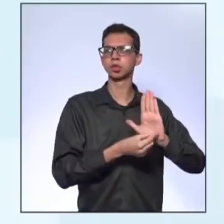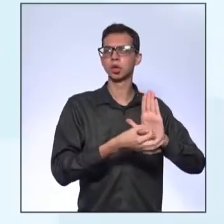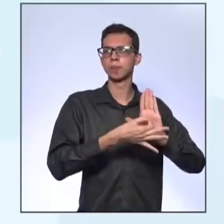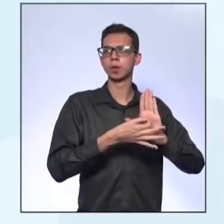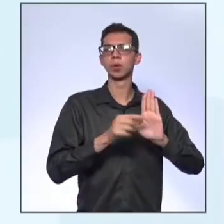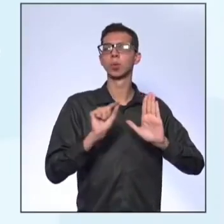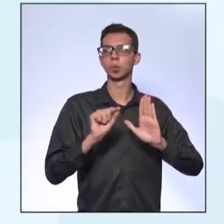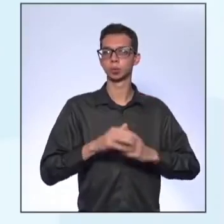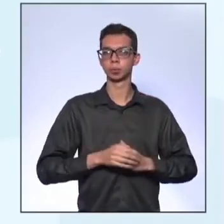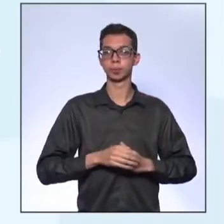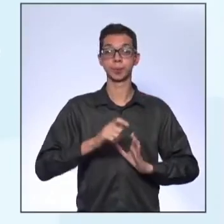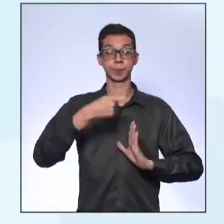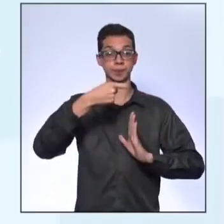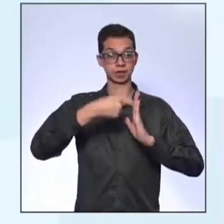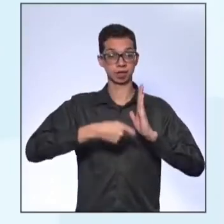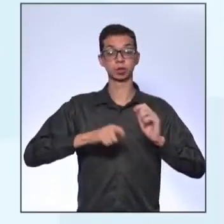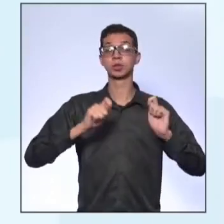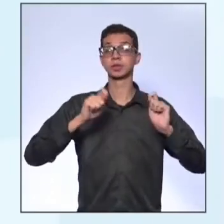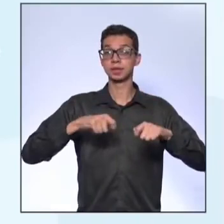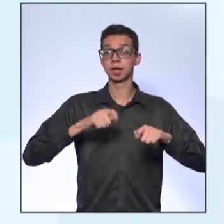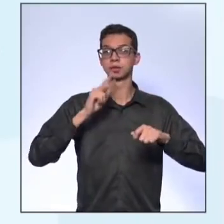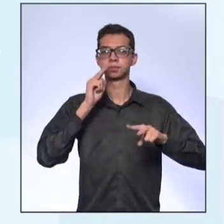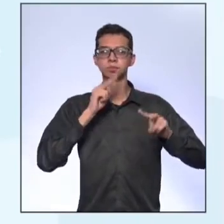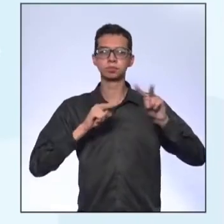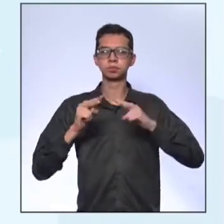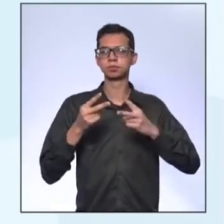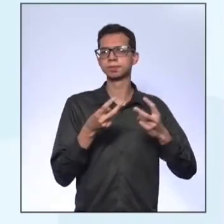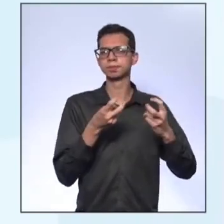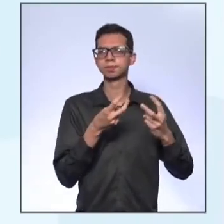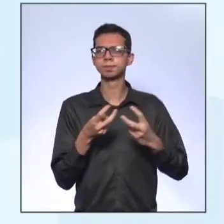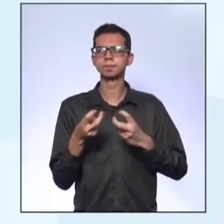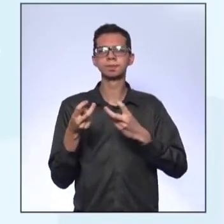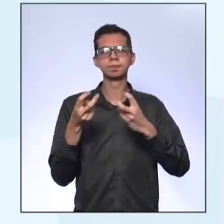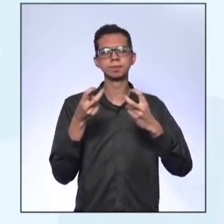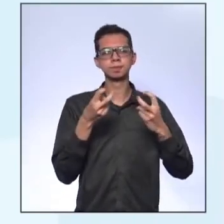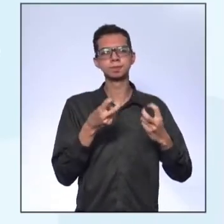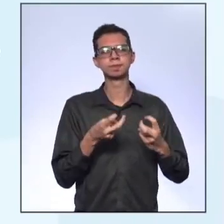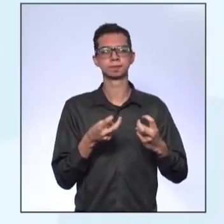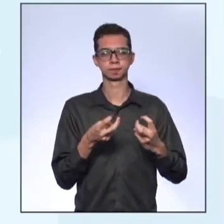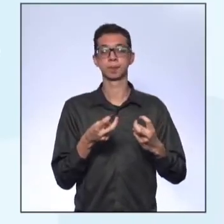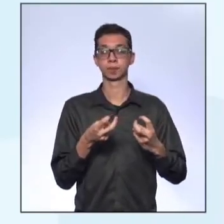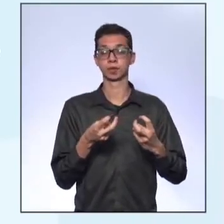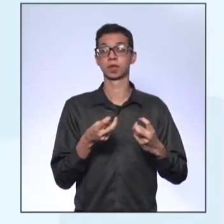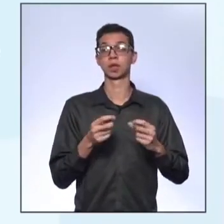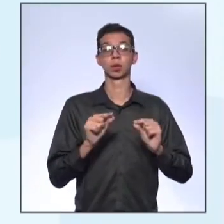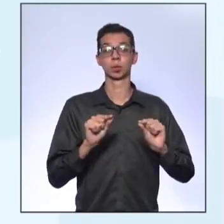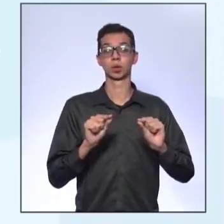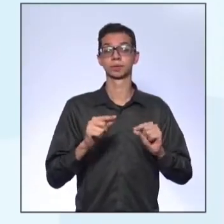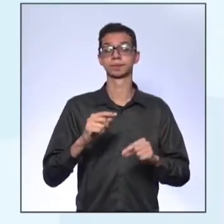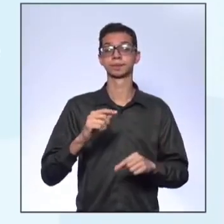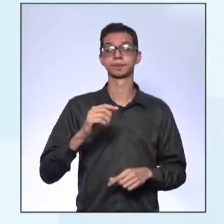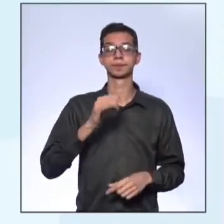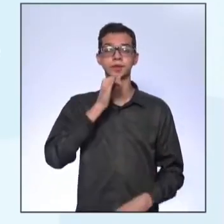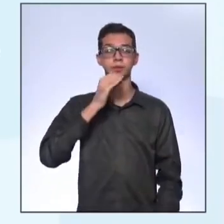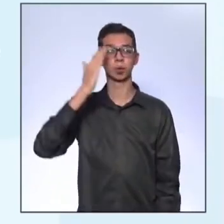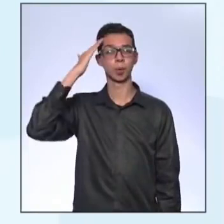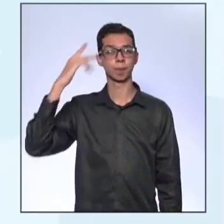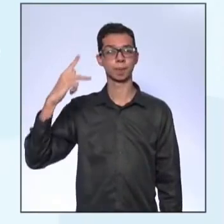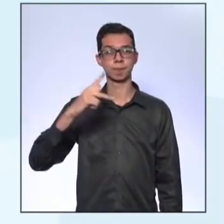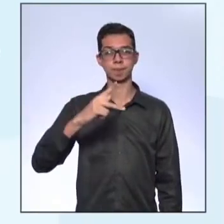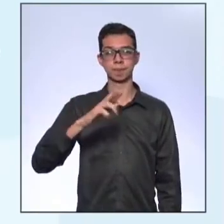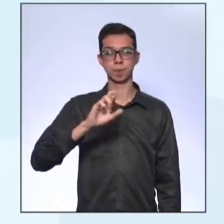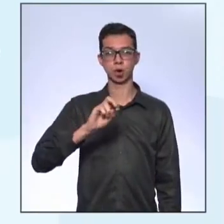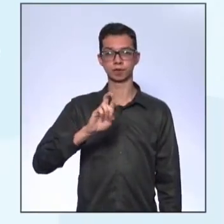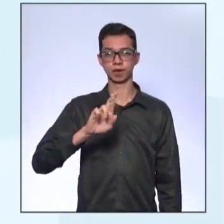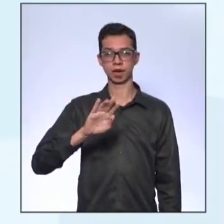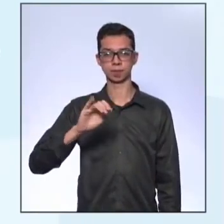ser observados as presenças de citações intertextuais, provérbios, alusões históricas, entre